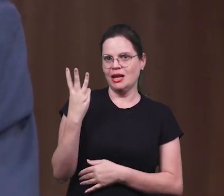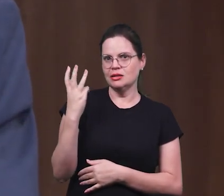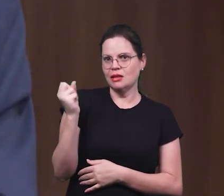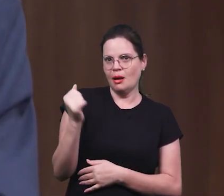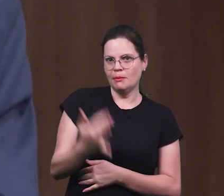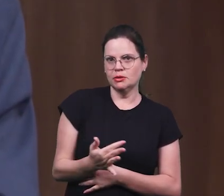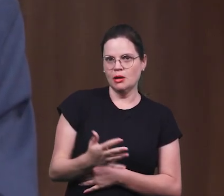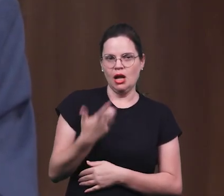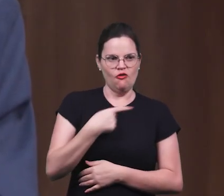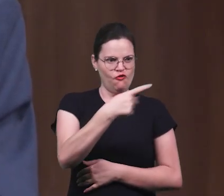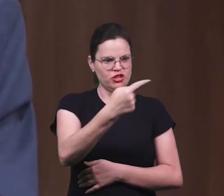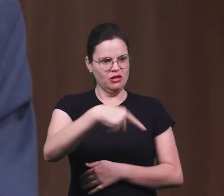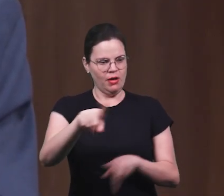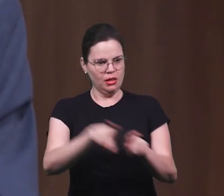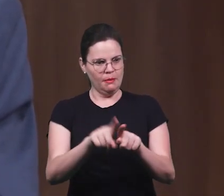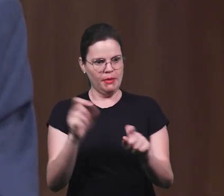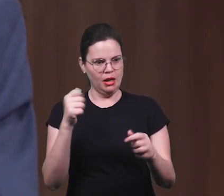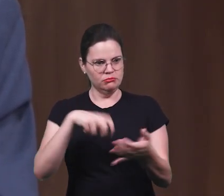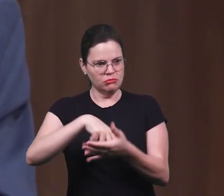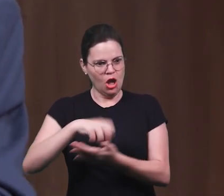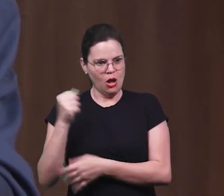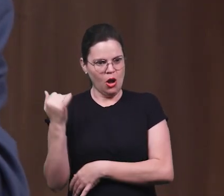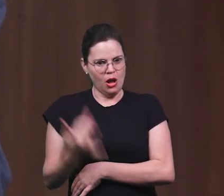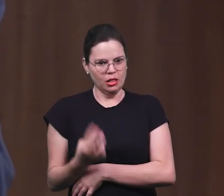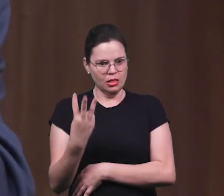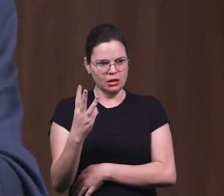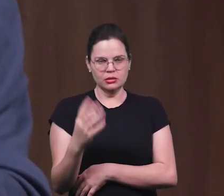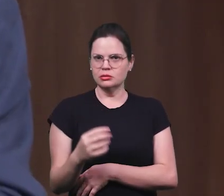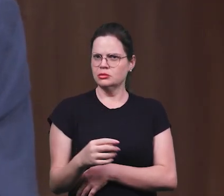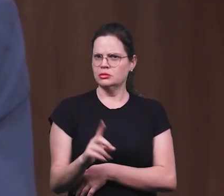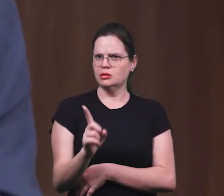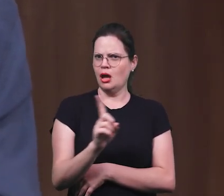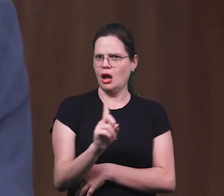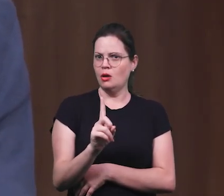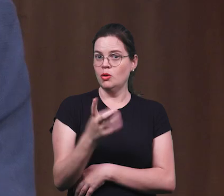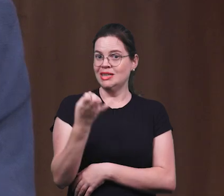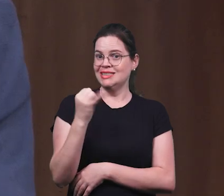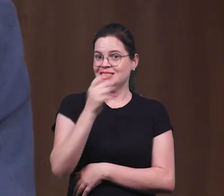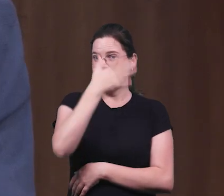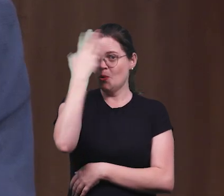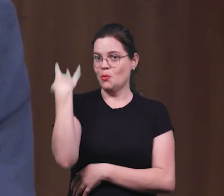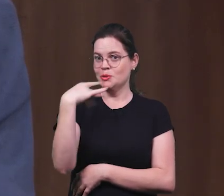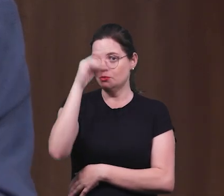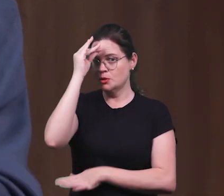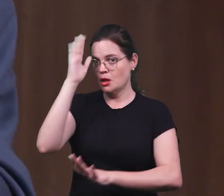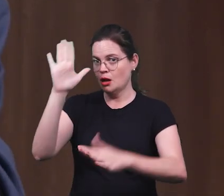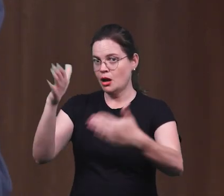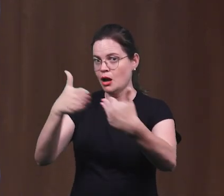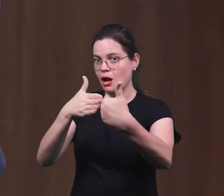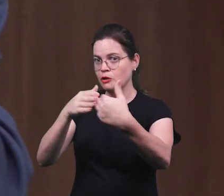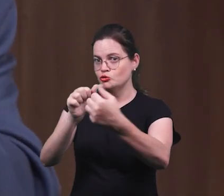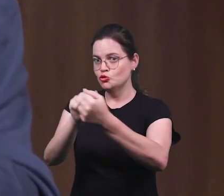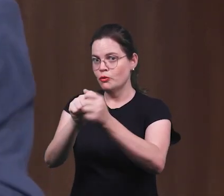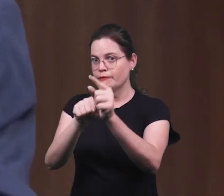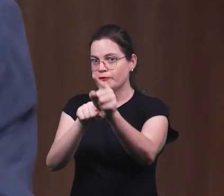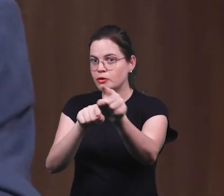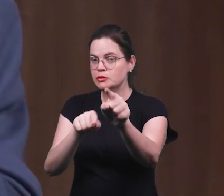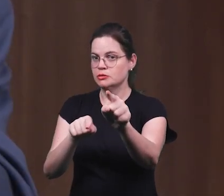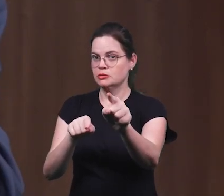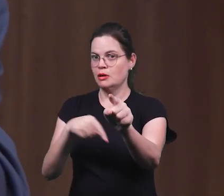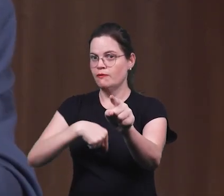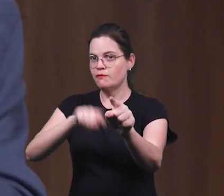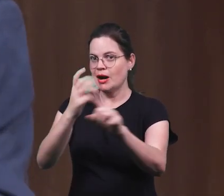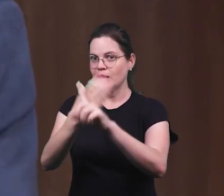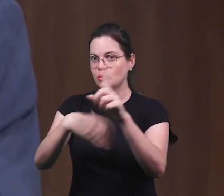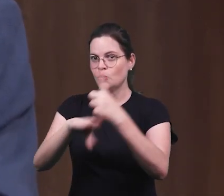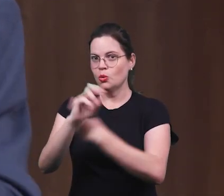certo? Então, pode ser assim, ó. Se o Espírito Santo te cobrou para você fazer essa oração 3 horas da manhã, ou ir na madrugada todo dia, não sei o